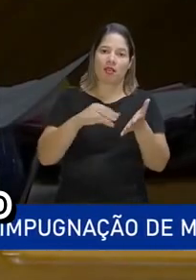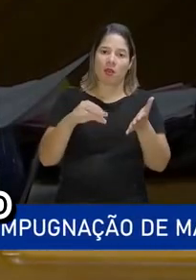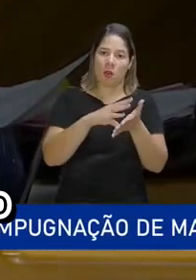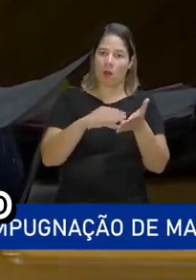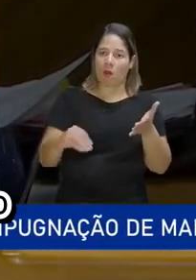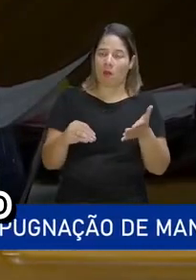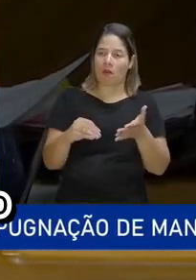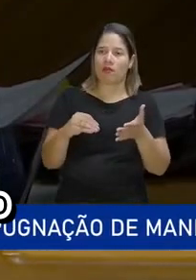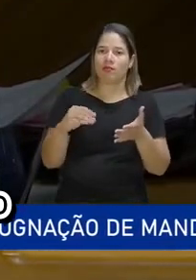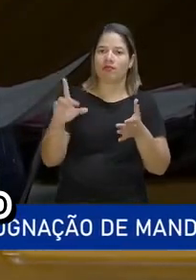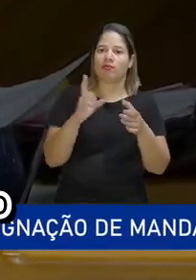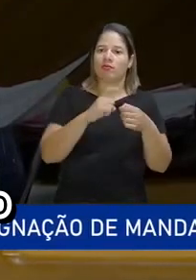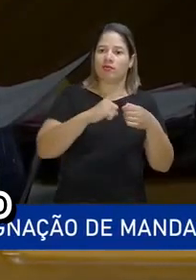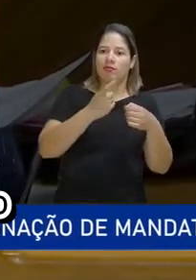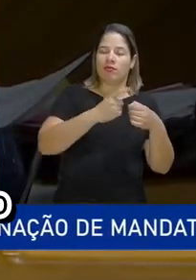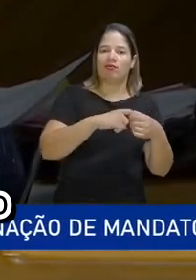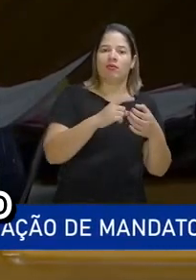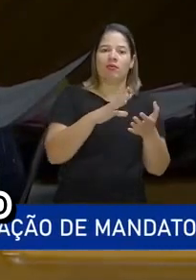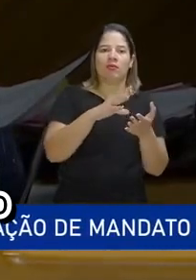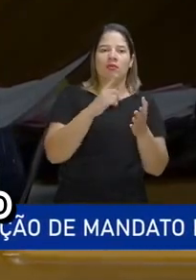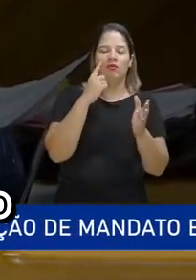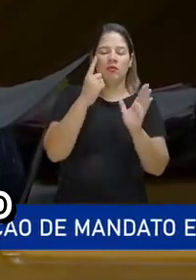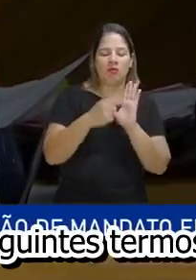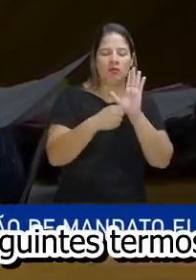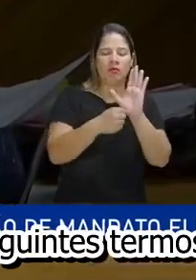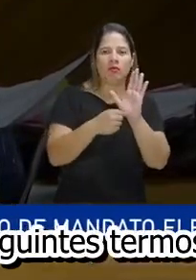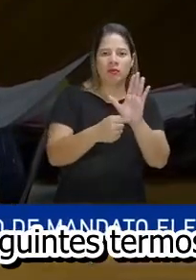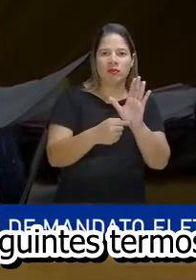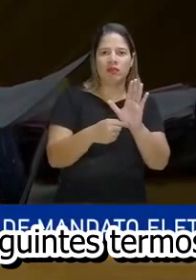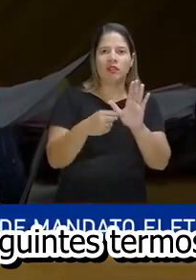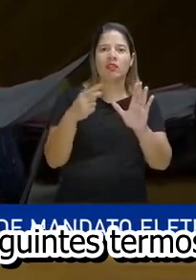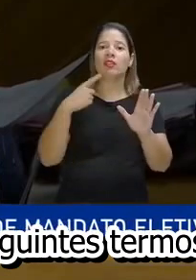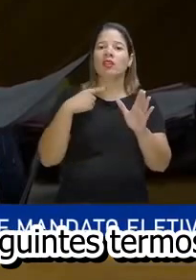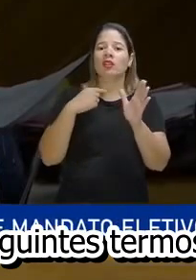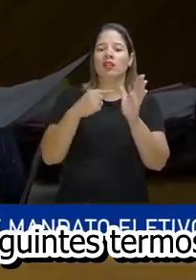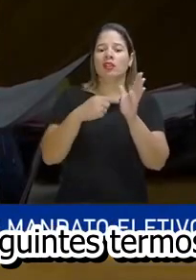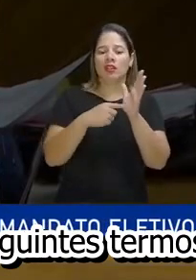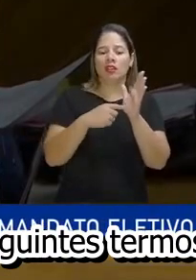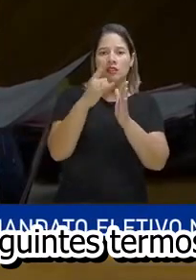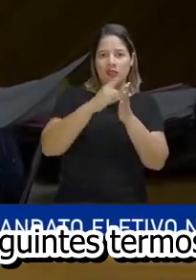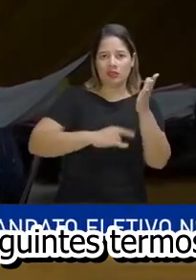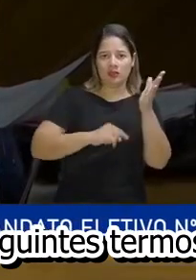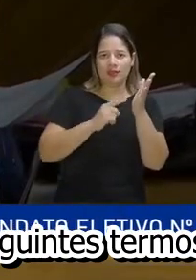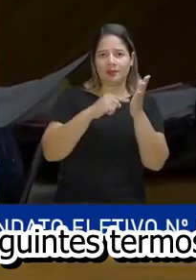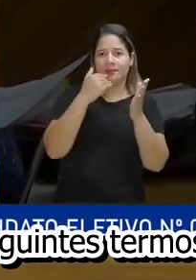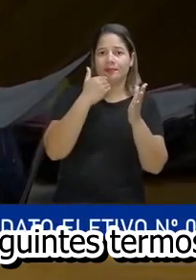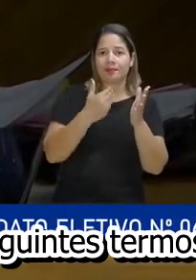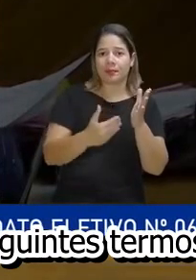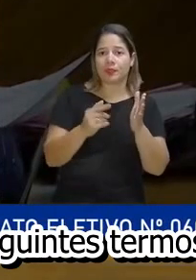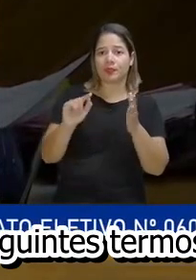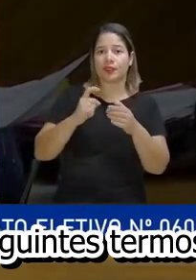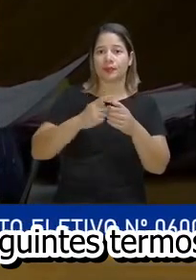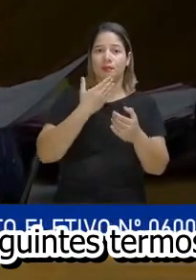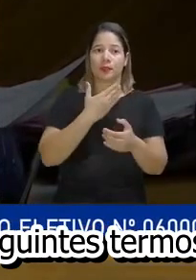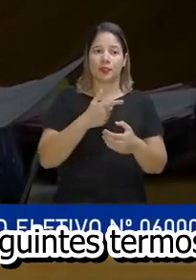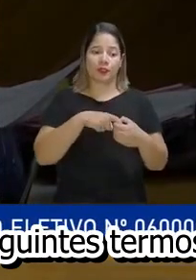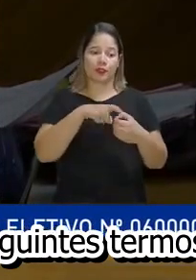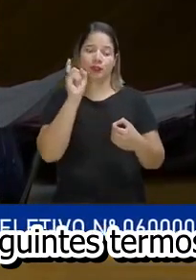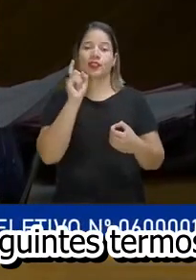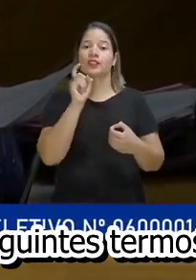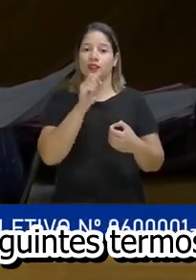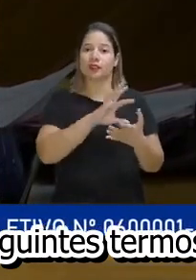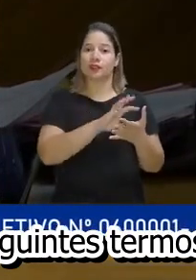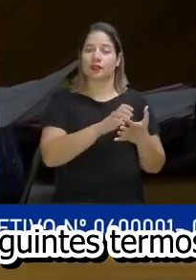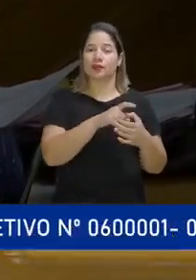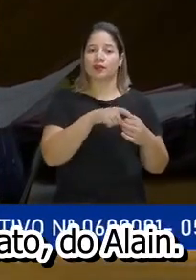Alain, o referido documento faz menção à saída do partido com a anuência do diretório estadual, nos seguintes